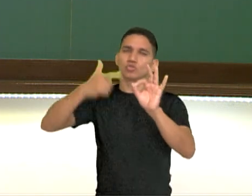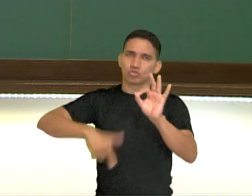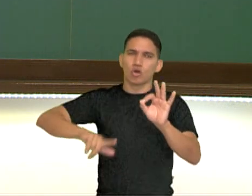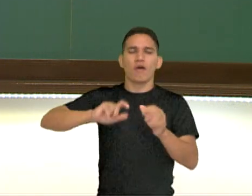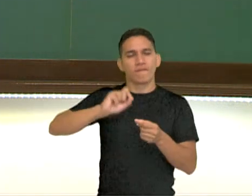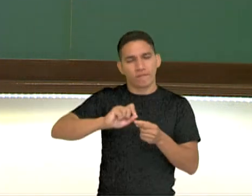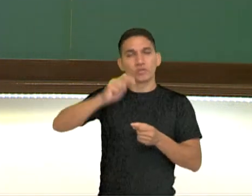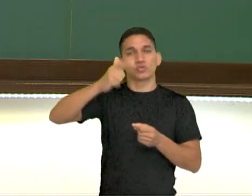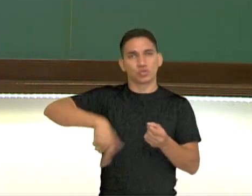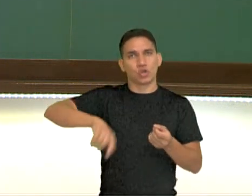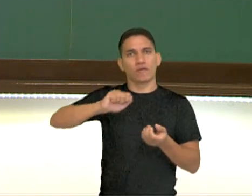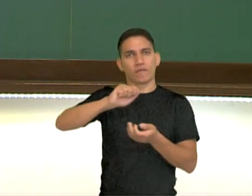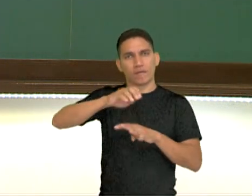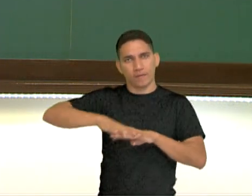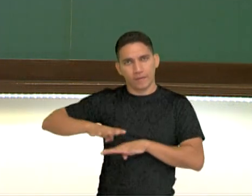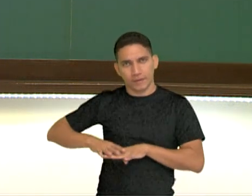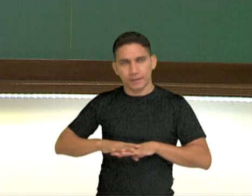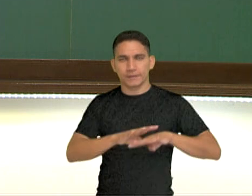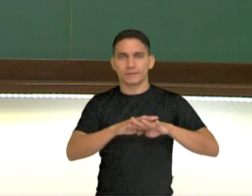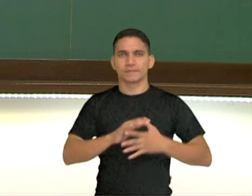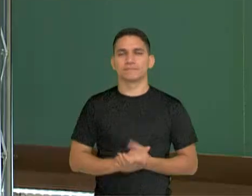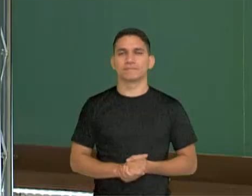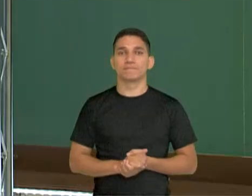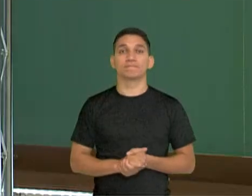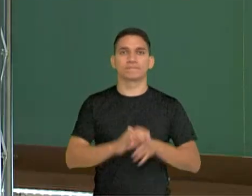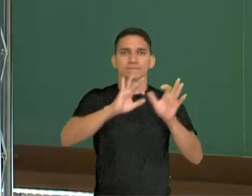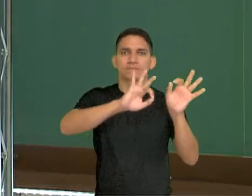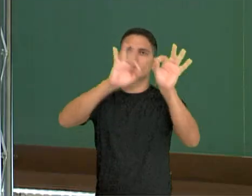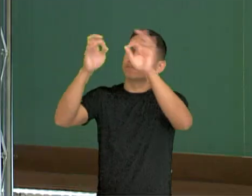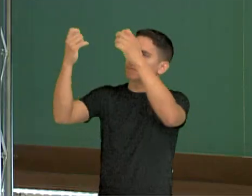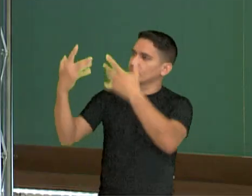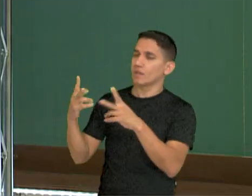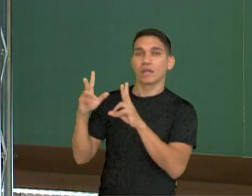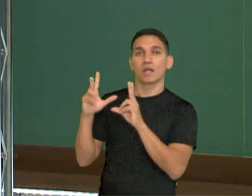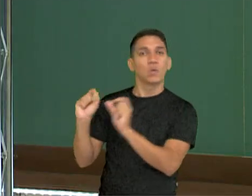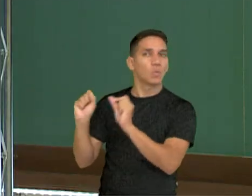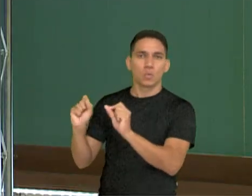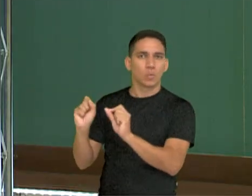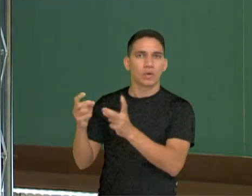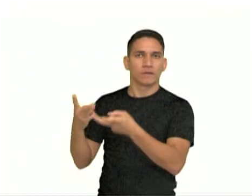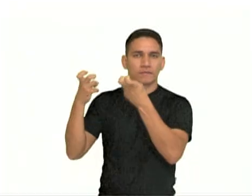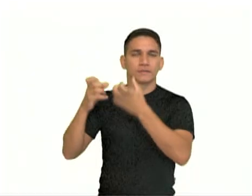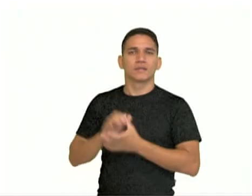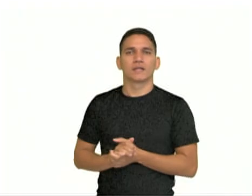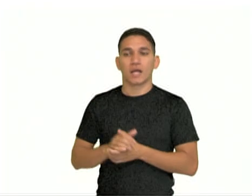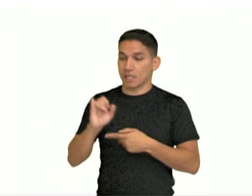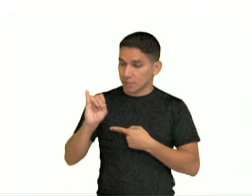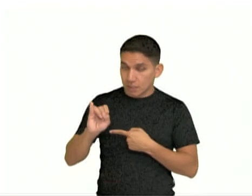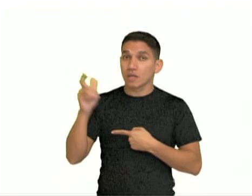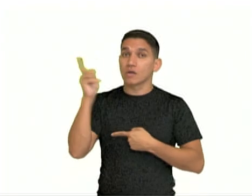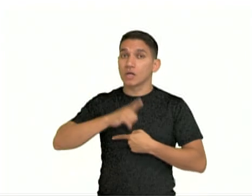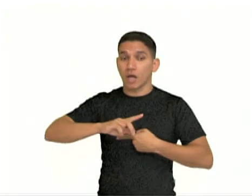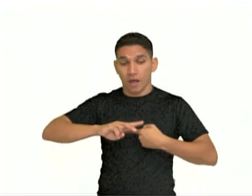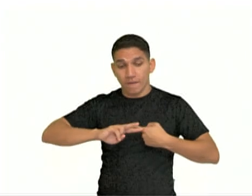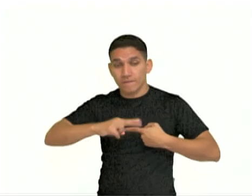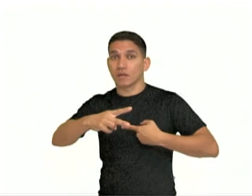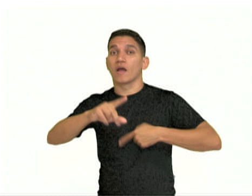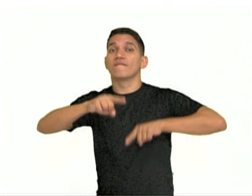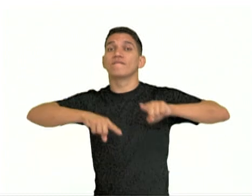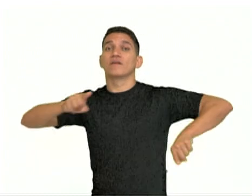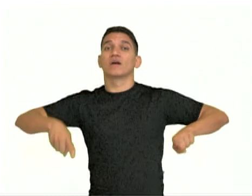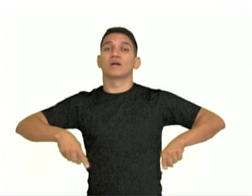refaça exercício. Nesse vídeo, vimos que o impulso pode causar variação na quantidade de